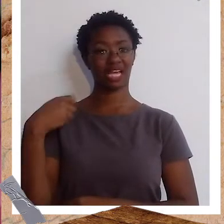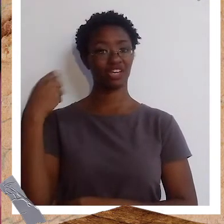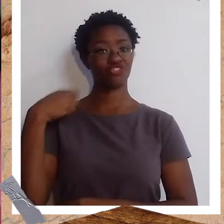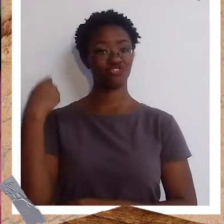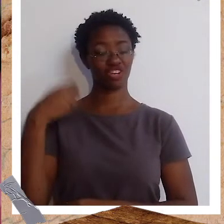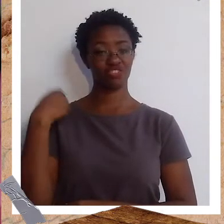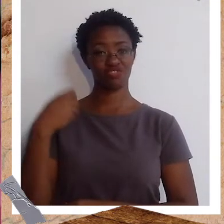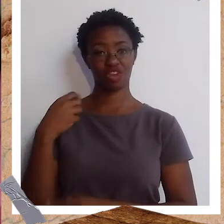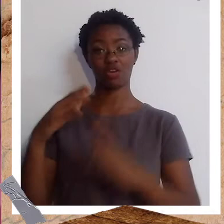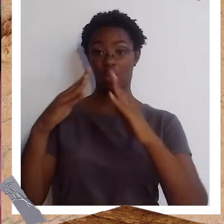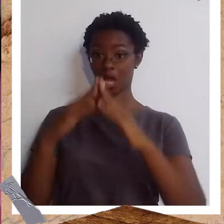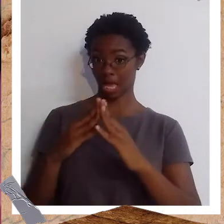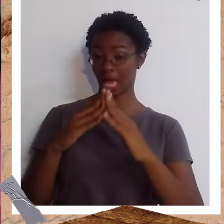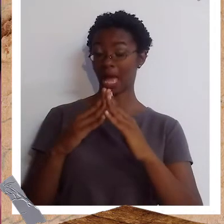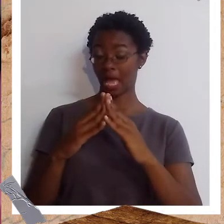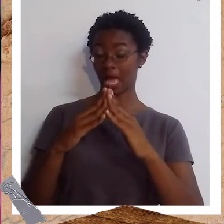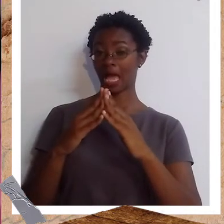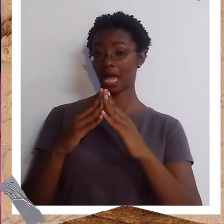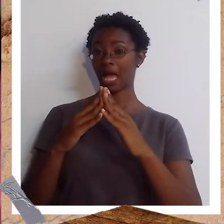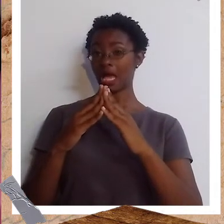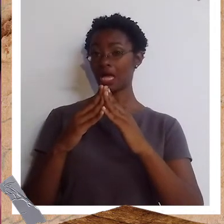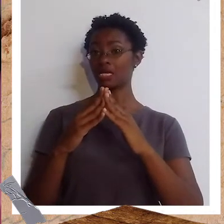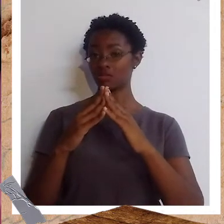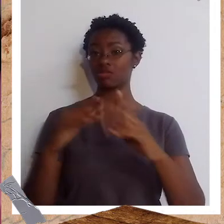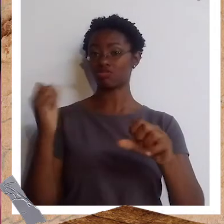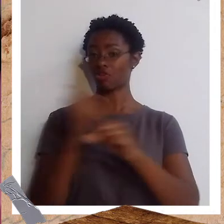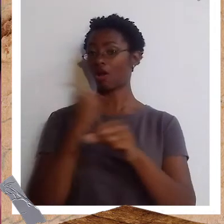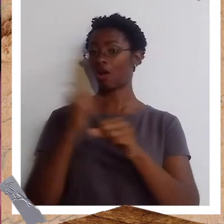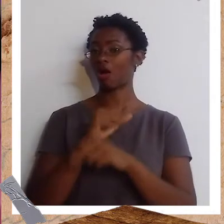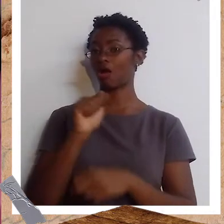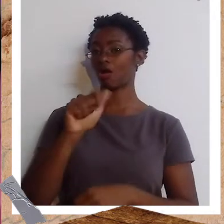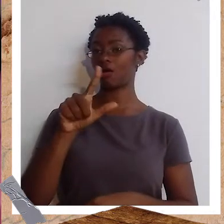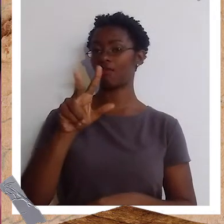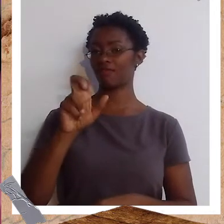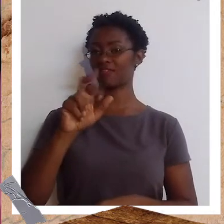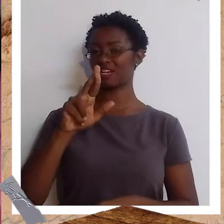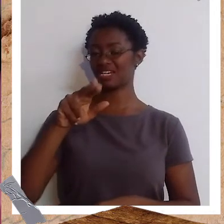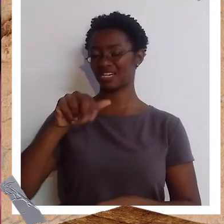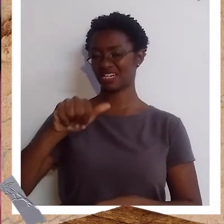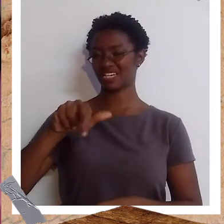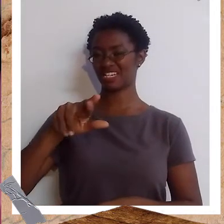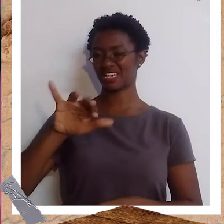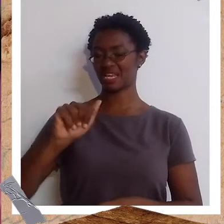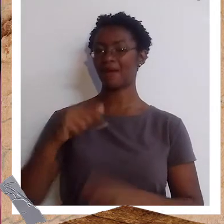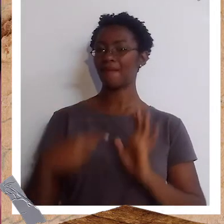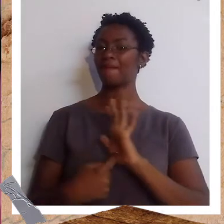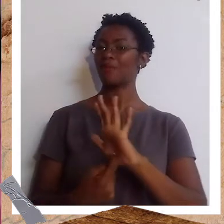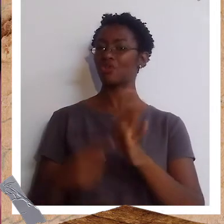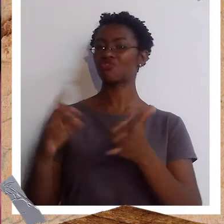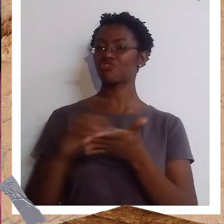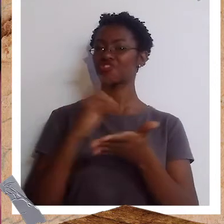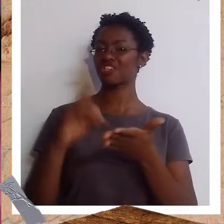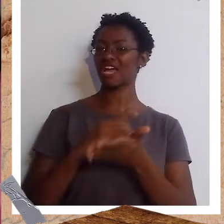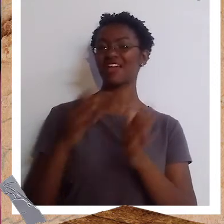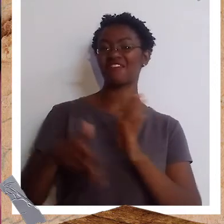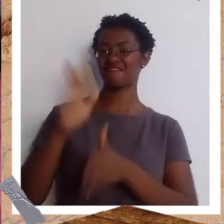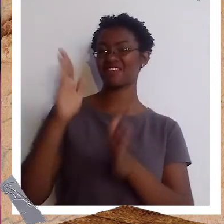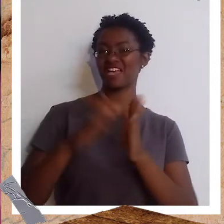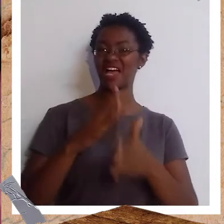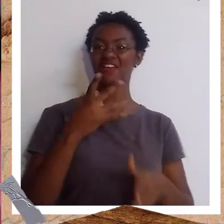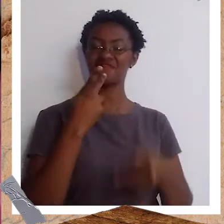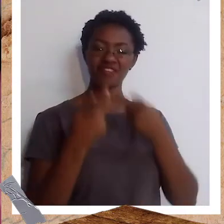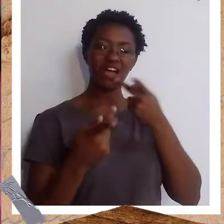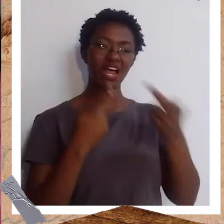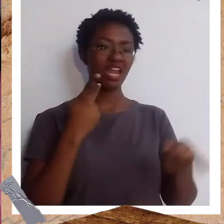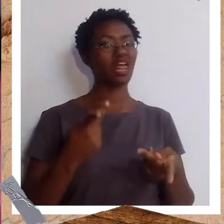do Casa de Alvenaria, Casa de Ladrillos, em espanhol, inclui o diário da Carolina, da viagem dela, e ela comentando as experiências dela,